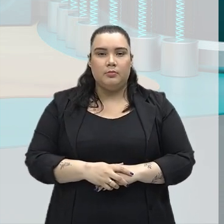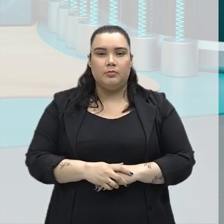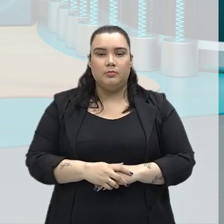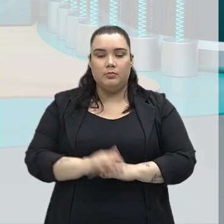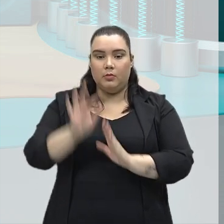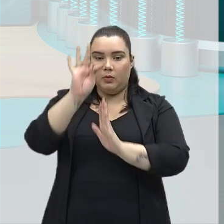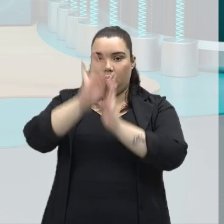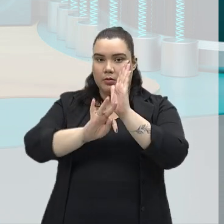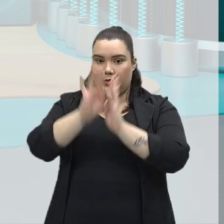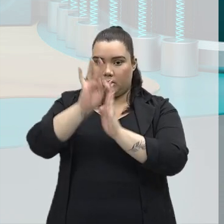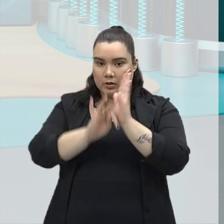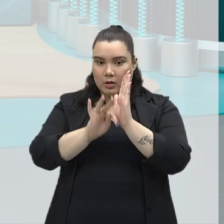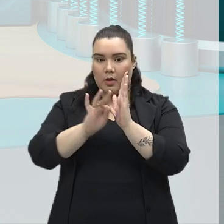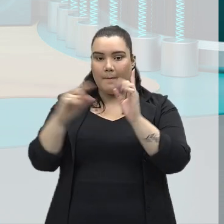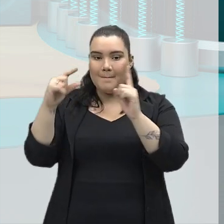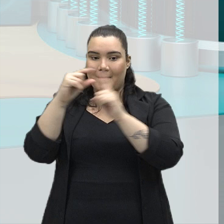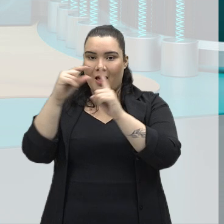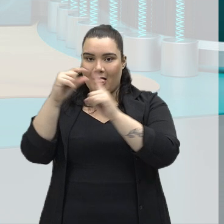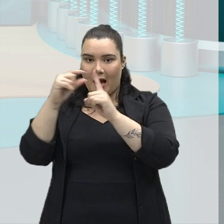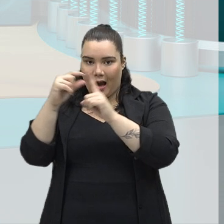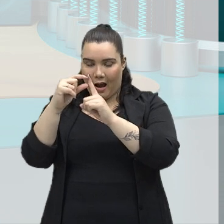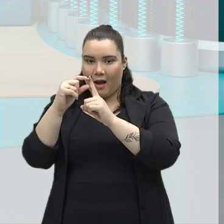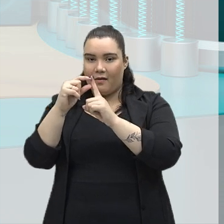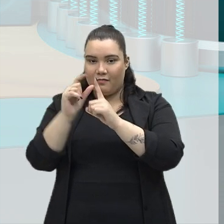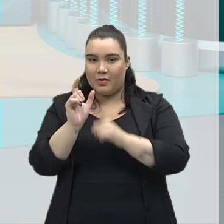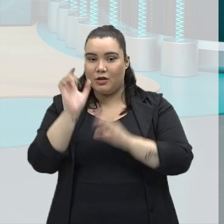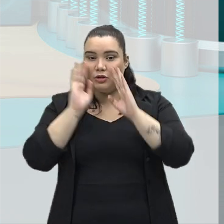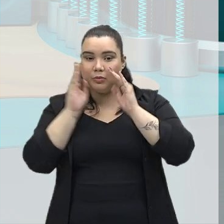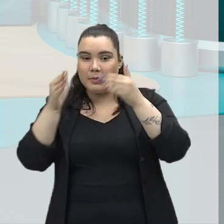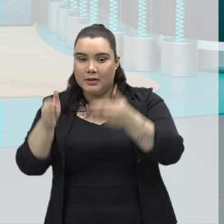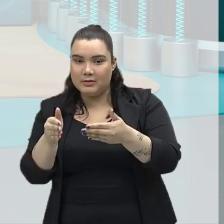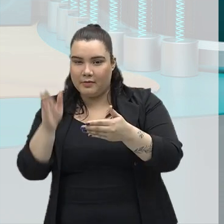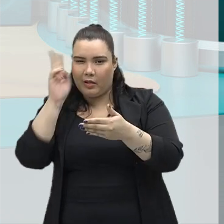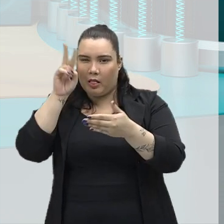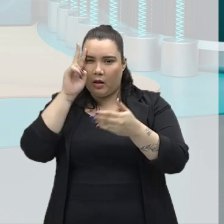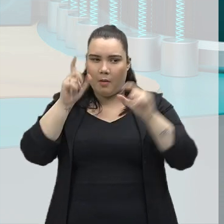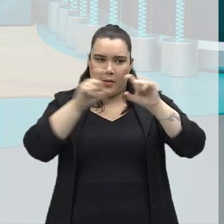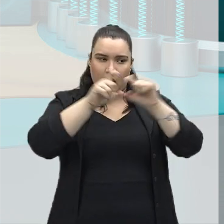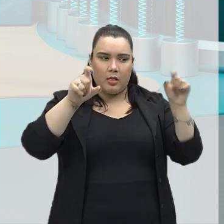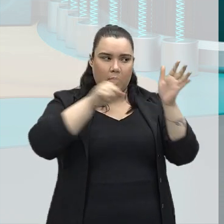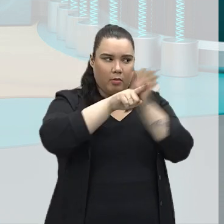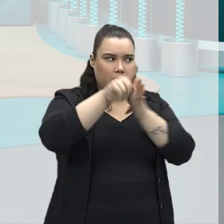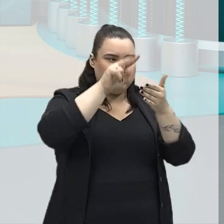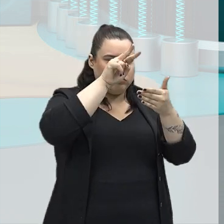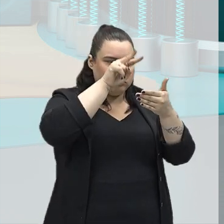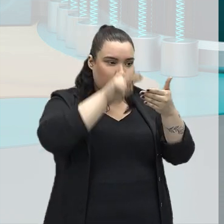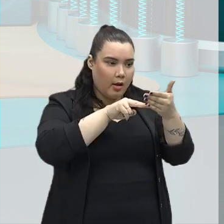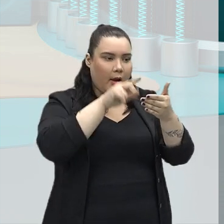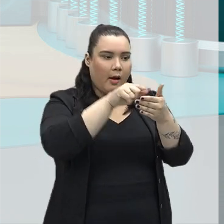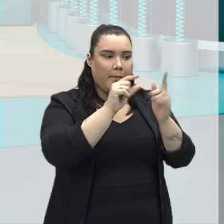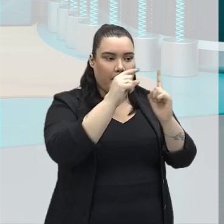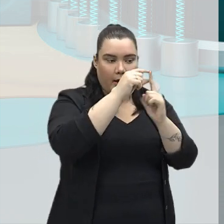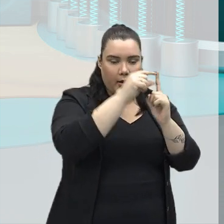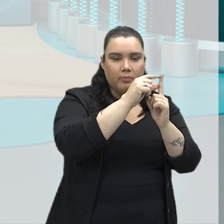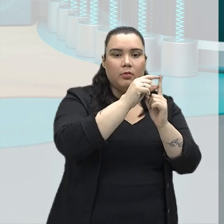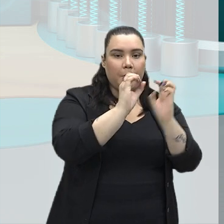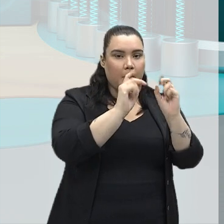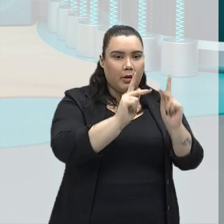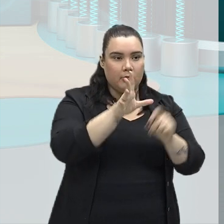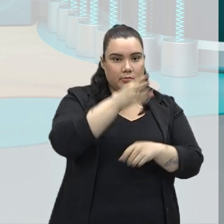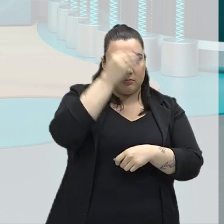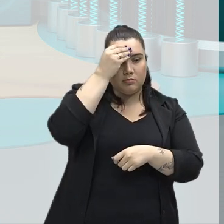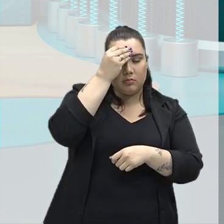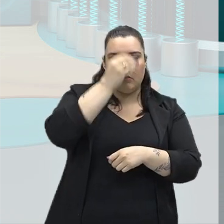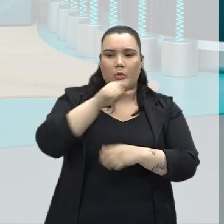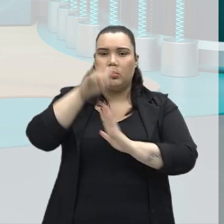no texto a palavra-chave da questão, né? Passando rapidamente os olhos. Então,